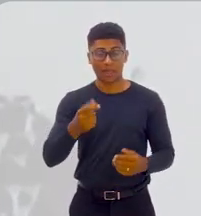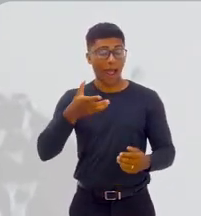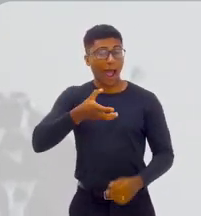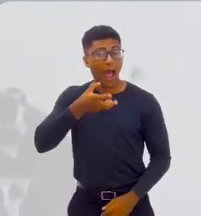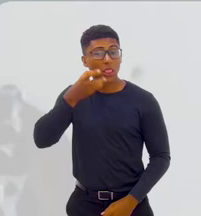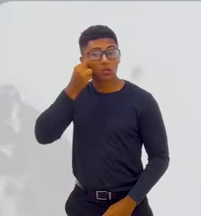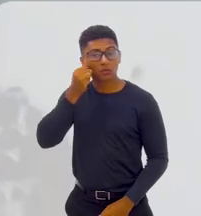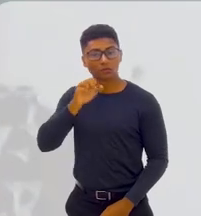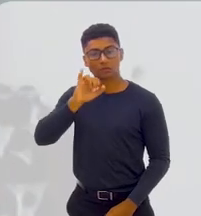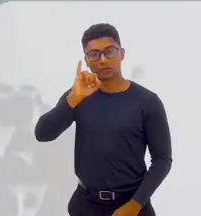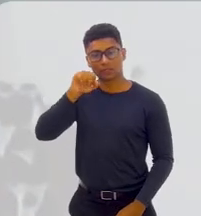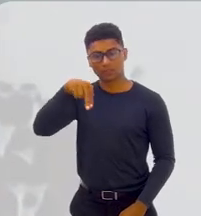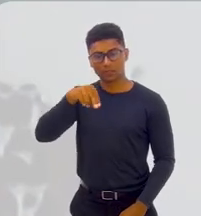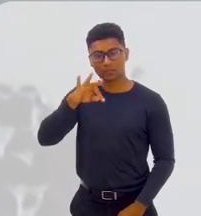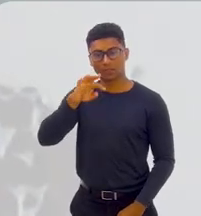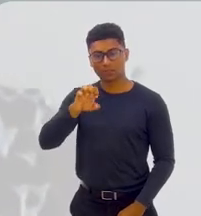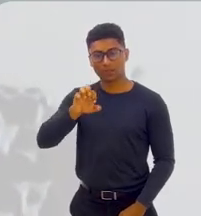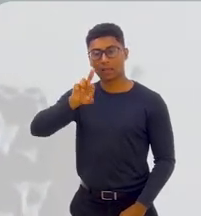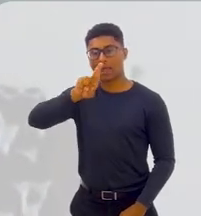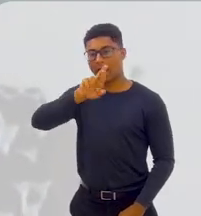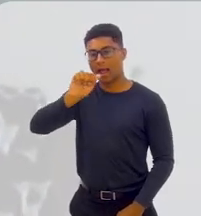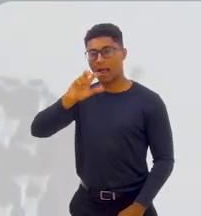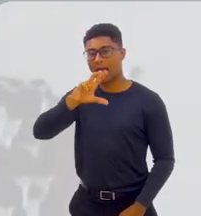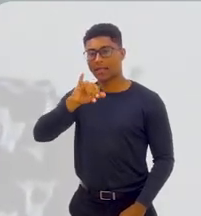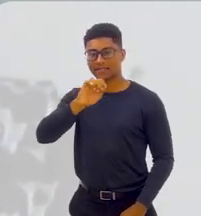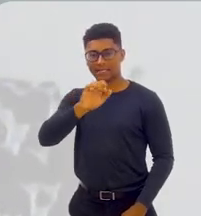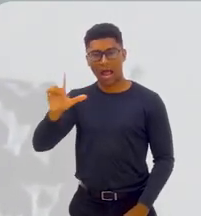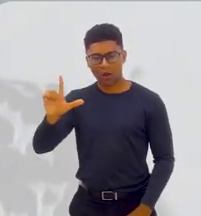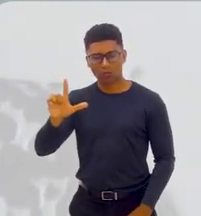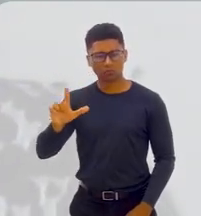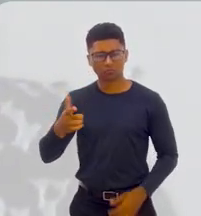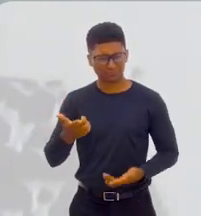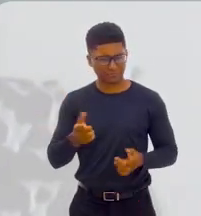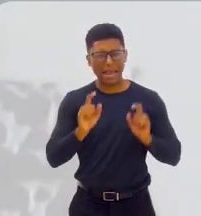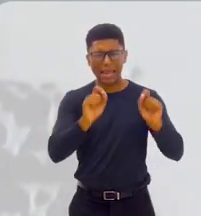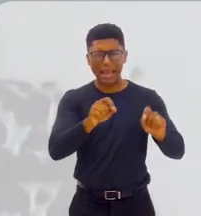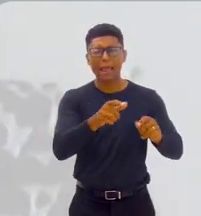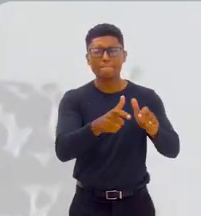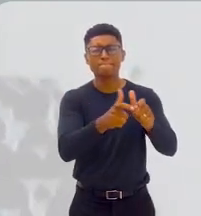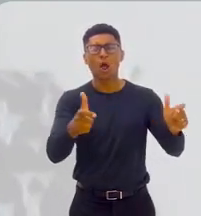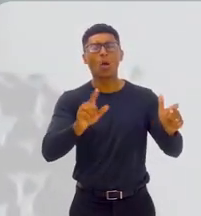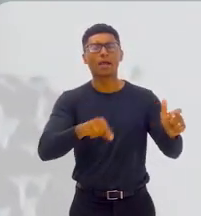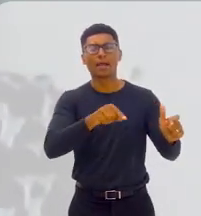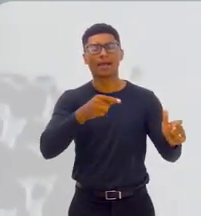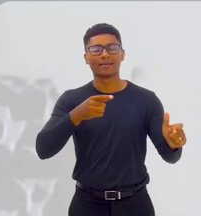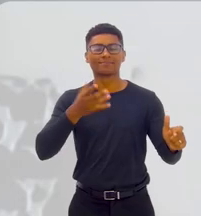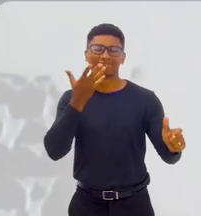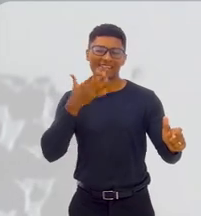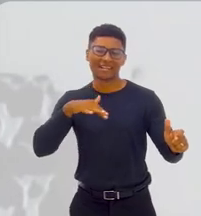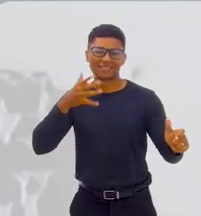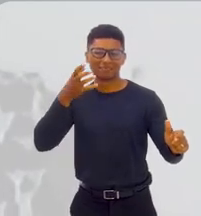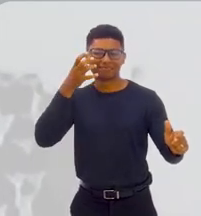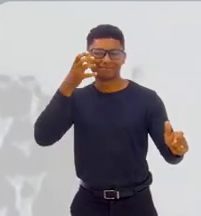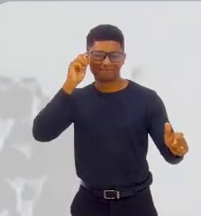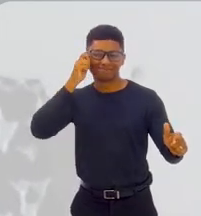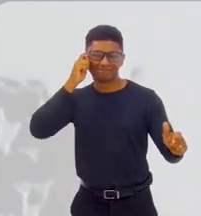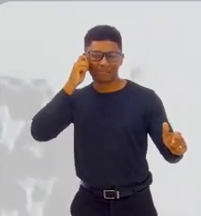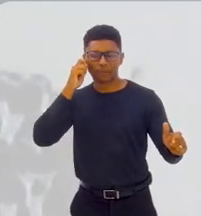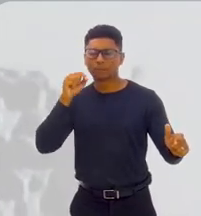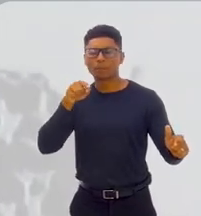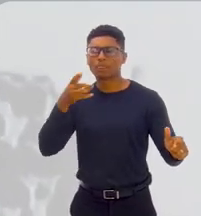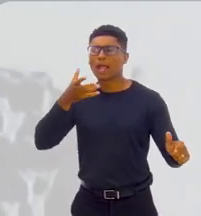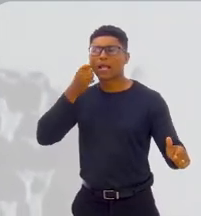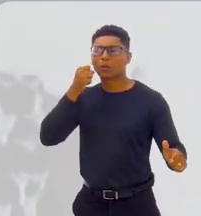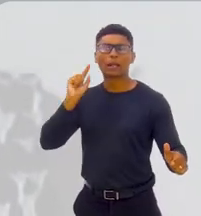interracial, porque a gente precisa entender que quem é que vai para adoção são as crianças pretas. Quem que adota as crianças pretas? As pessoas